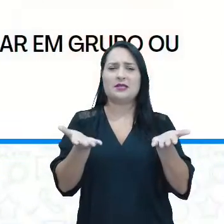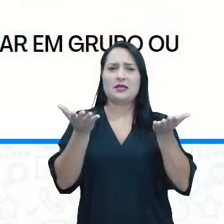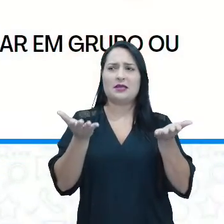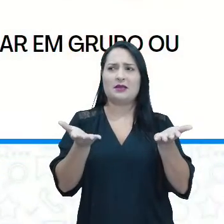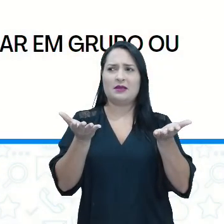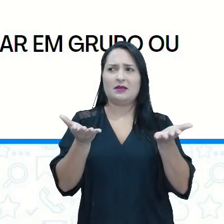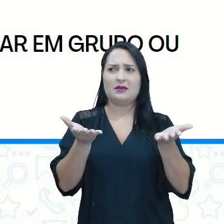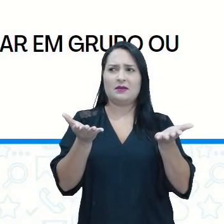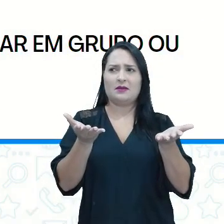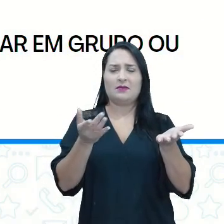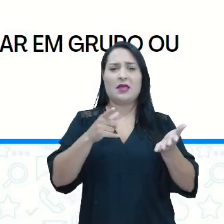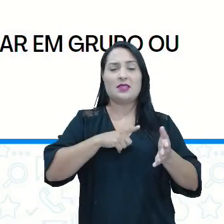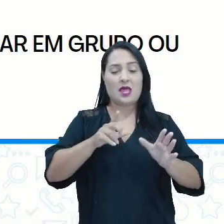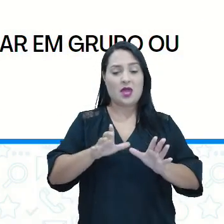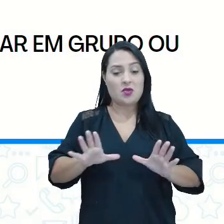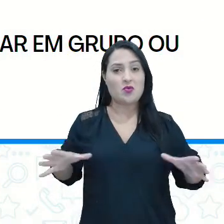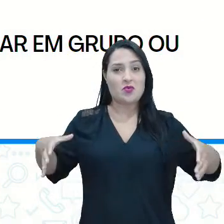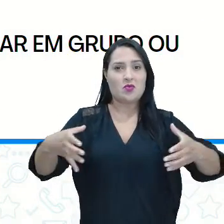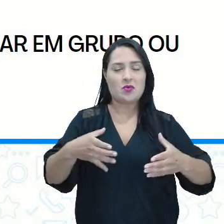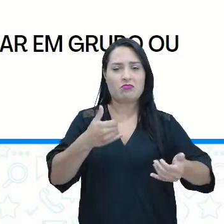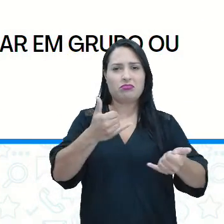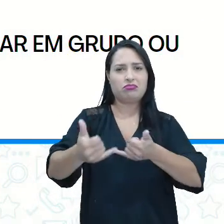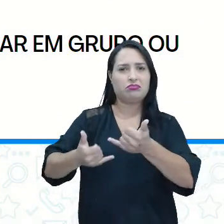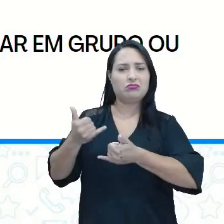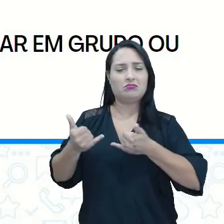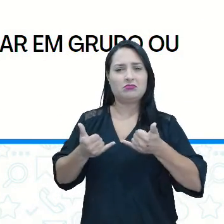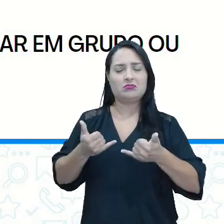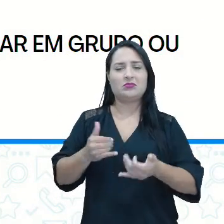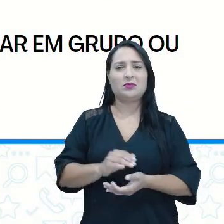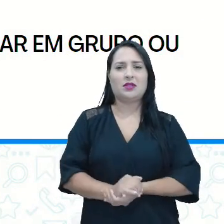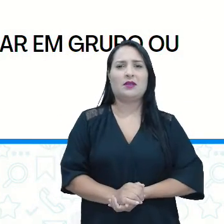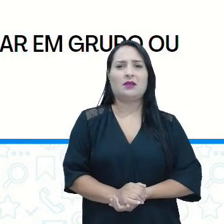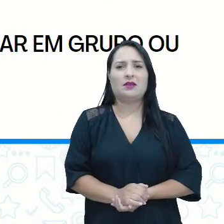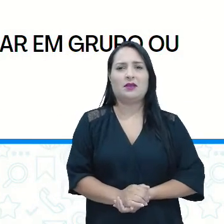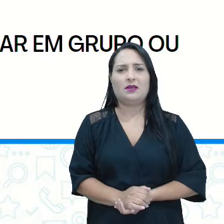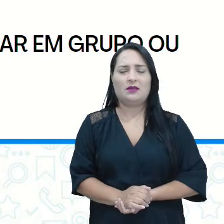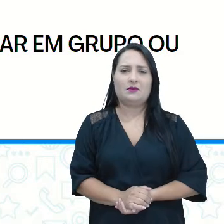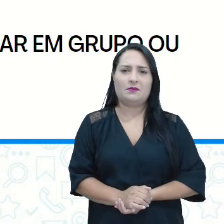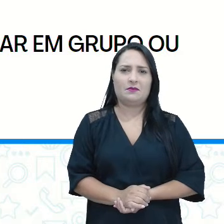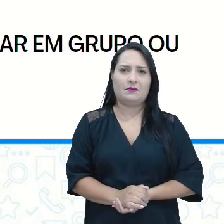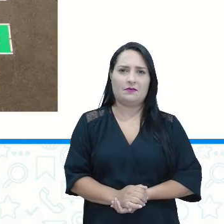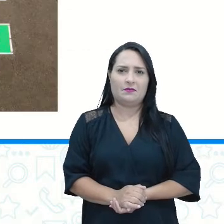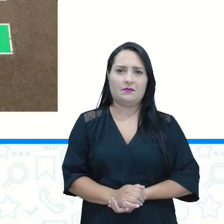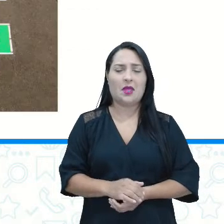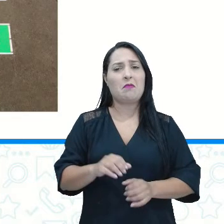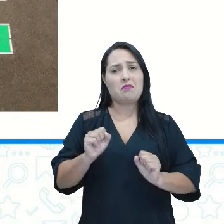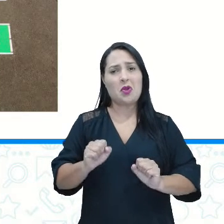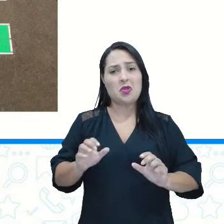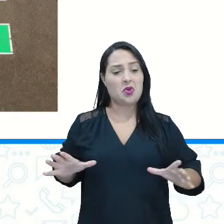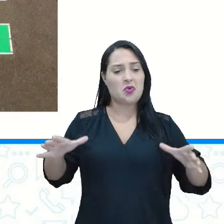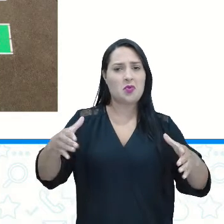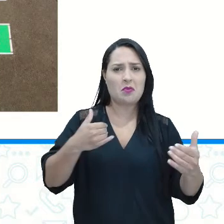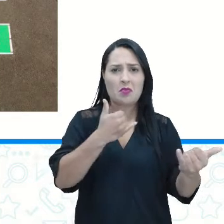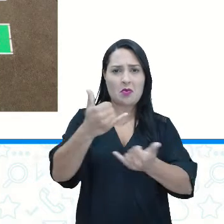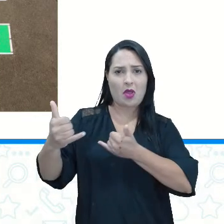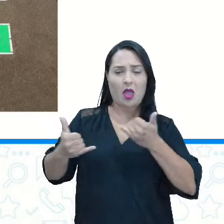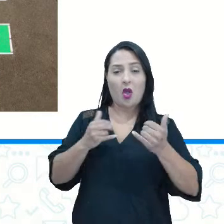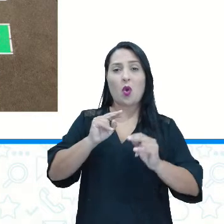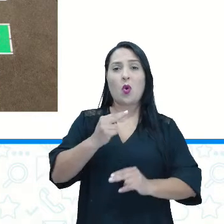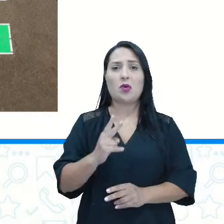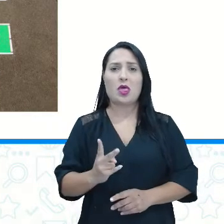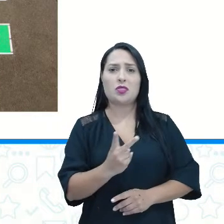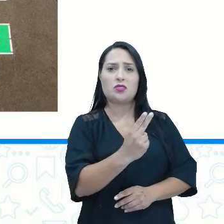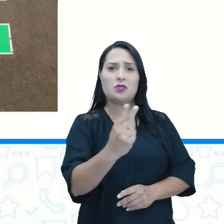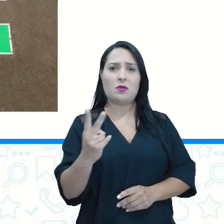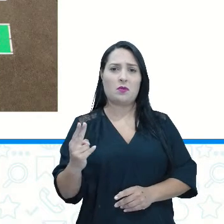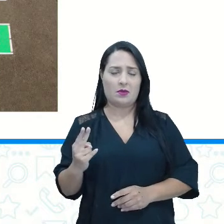aquele que é o grupo. E você pode brincar em grupo ou, como eu falei, em dupla. Essa daí